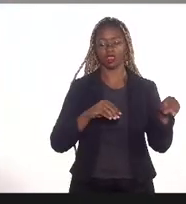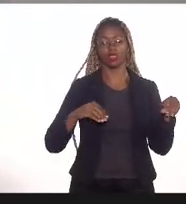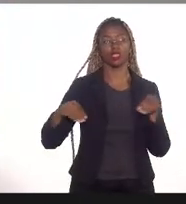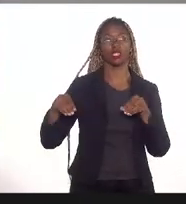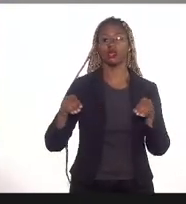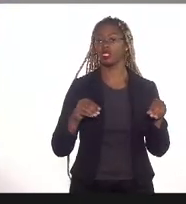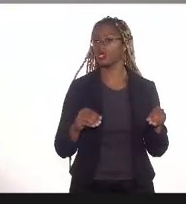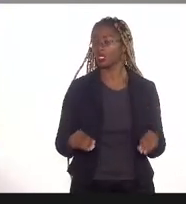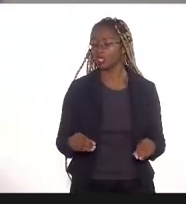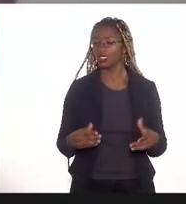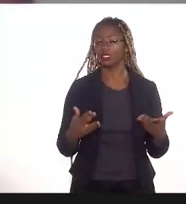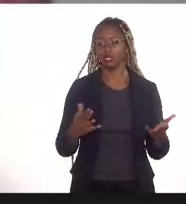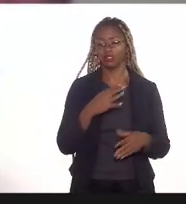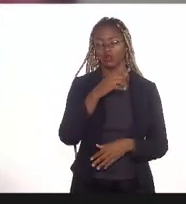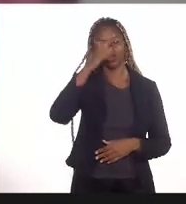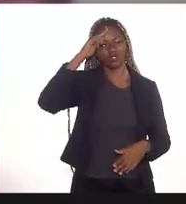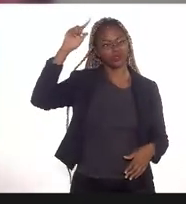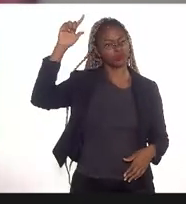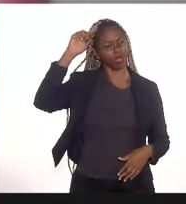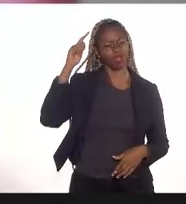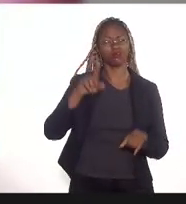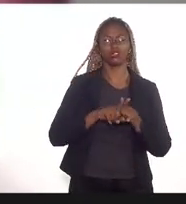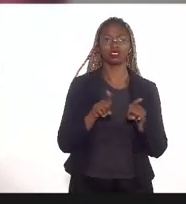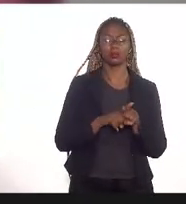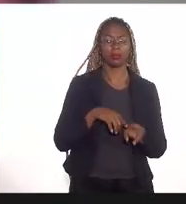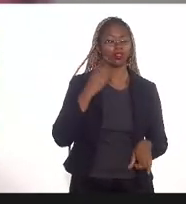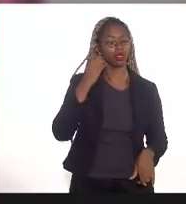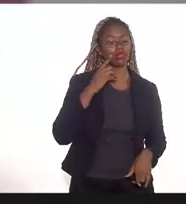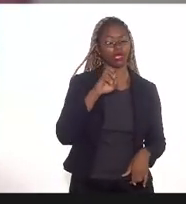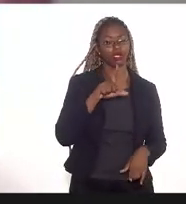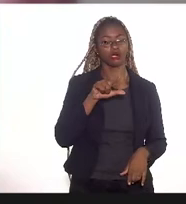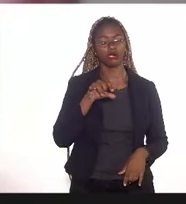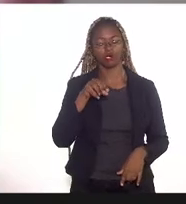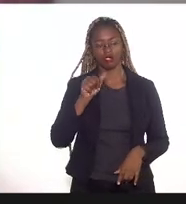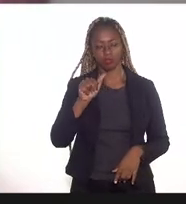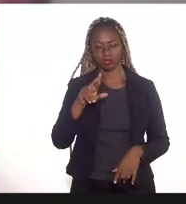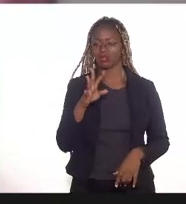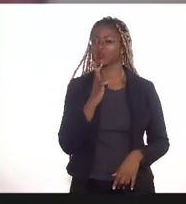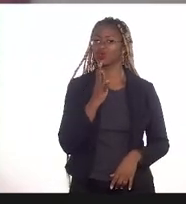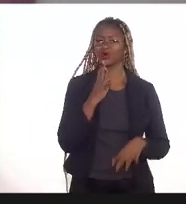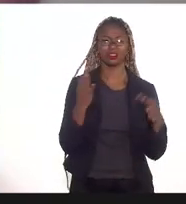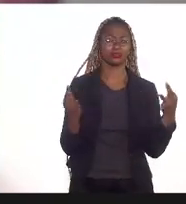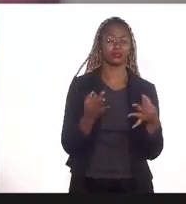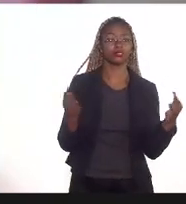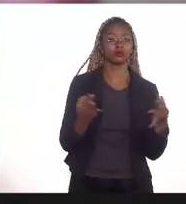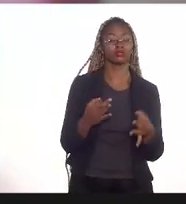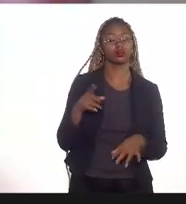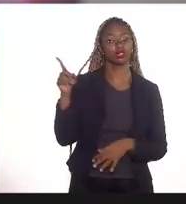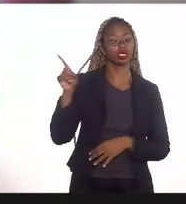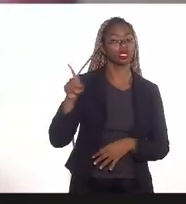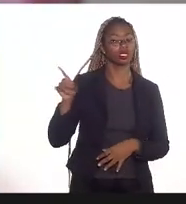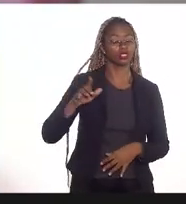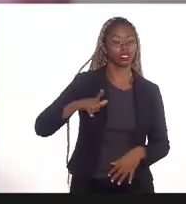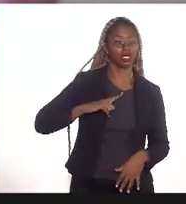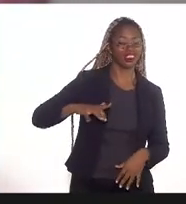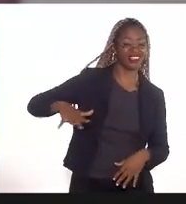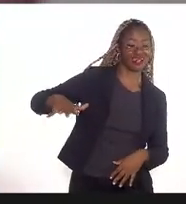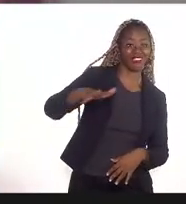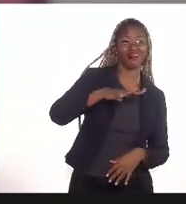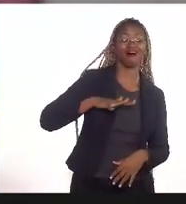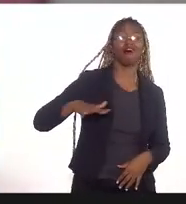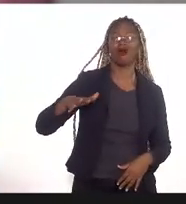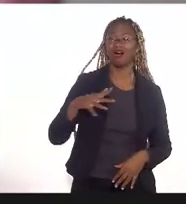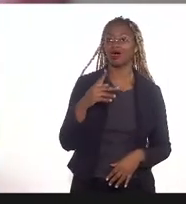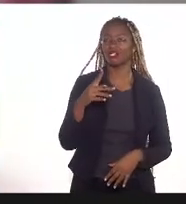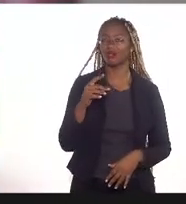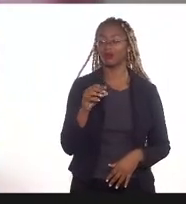Açul, Luiz Paulo conhece bem o tema, Eliomar também, Marta. É uma das maiores retroáreas portuárias do